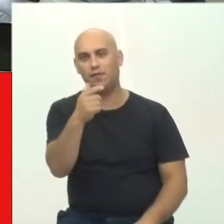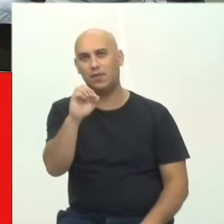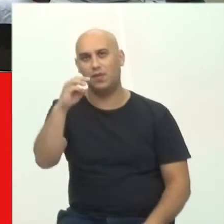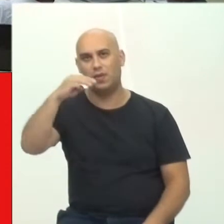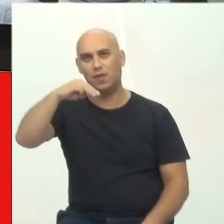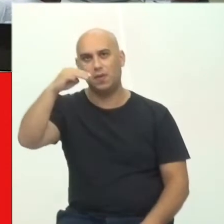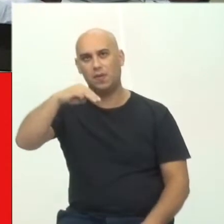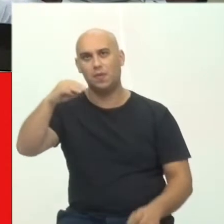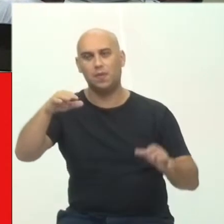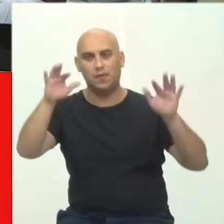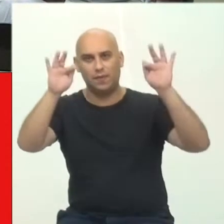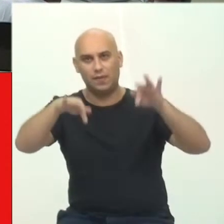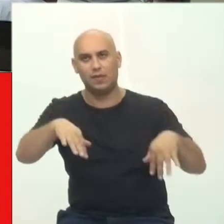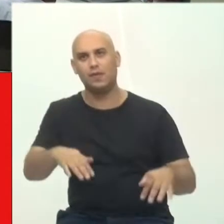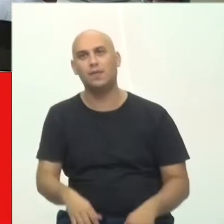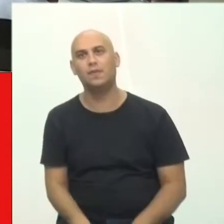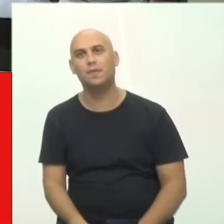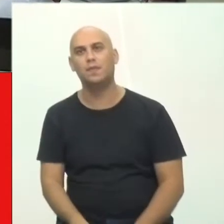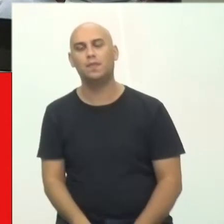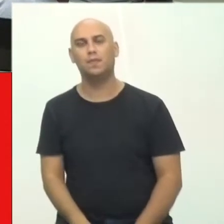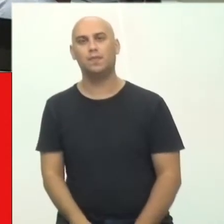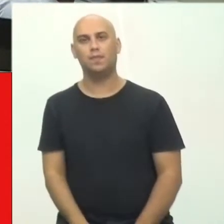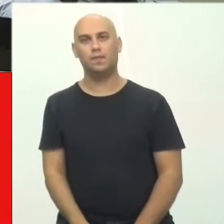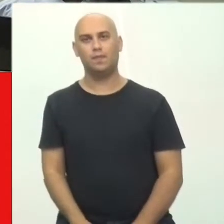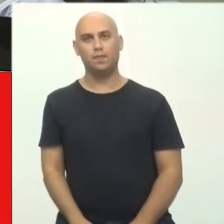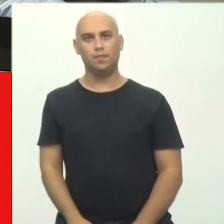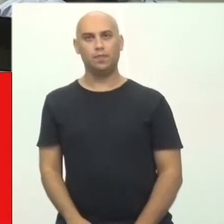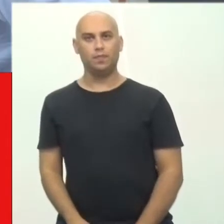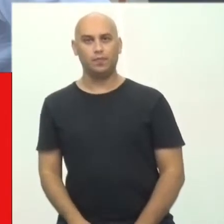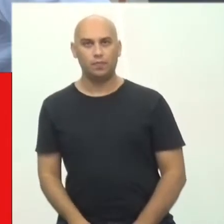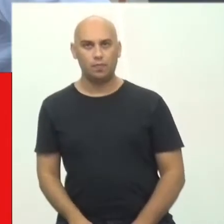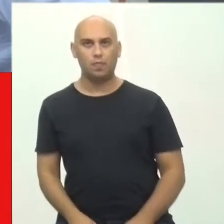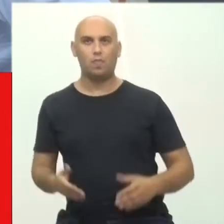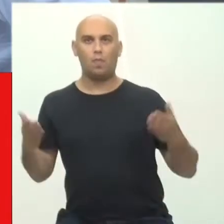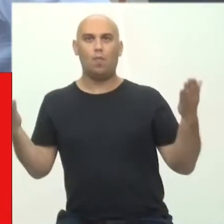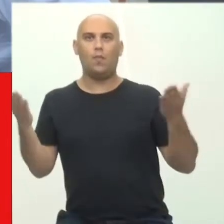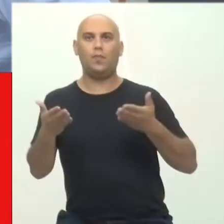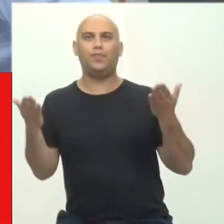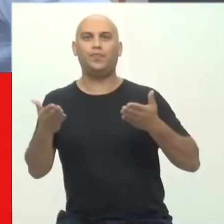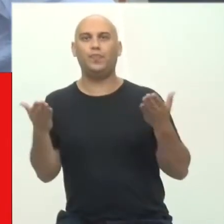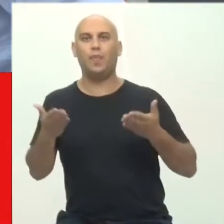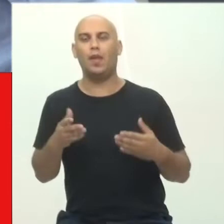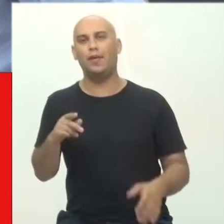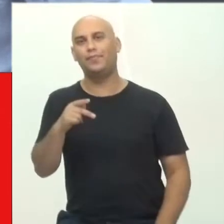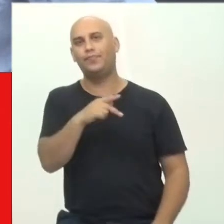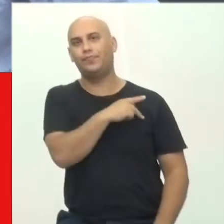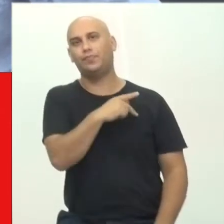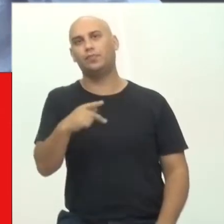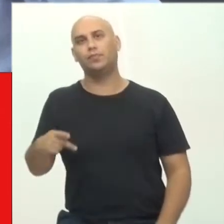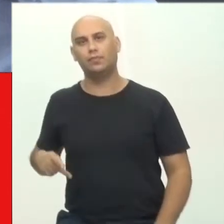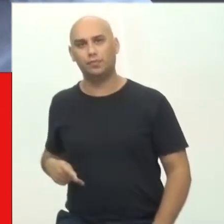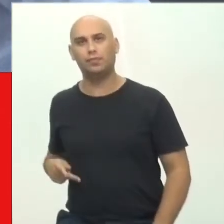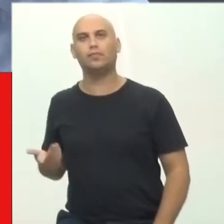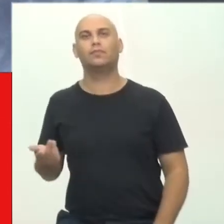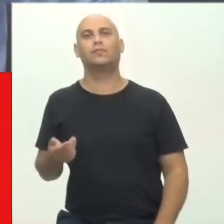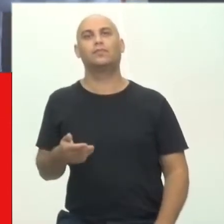o nosso trabalho, tá? Boa tarde, senhor presidente, relator, convidado da Unesc.